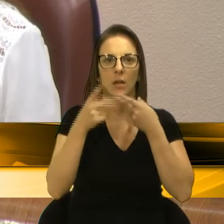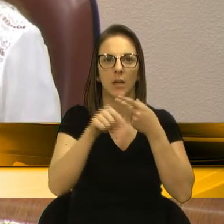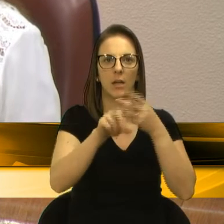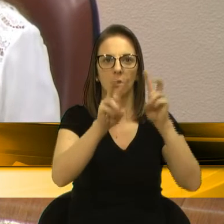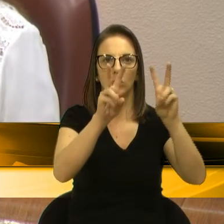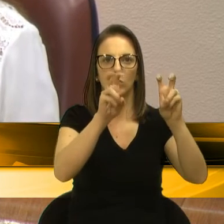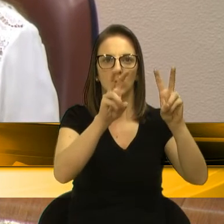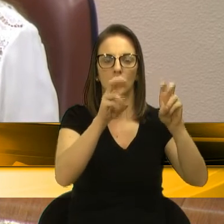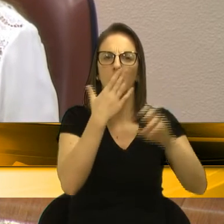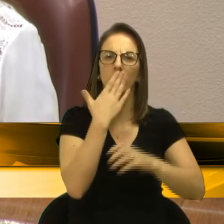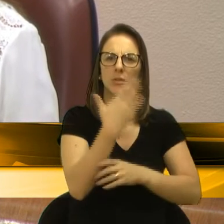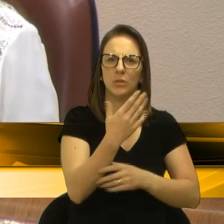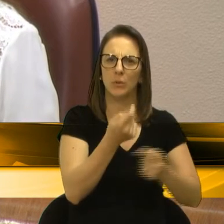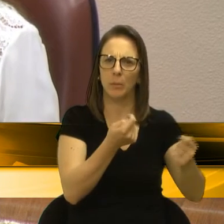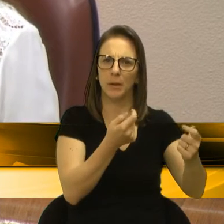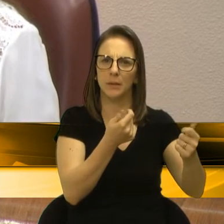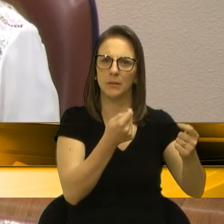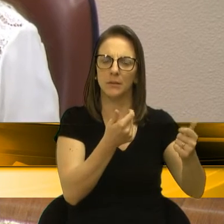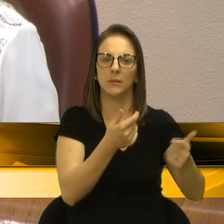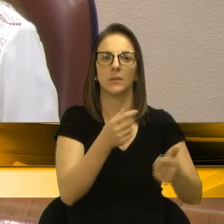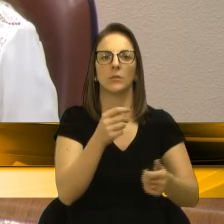pedido semelhante no parecer número